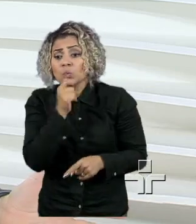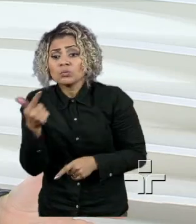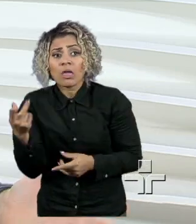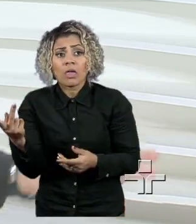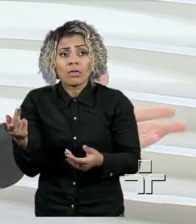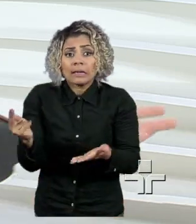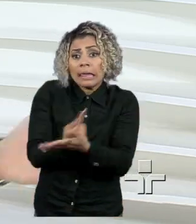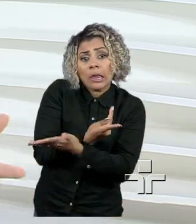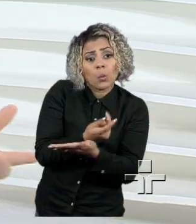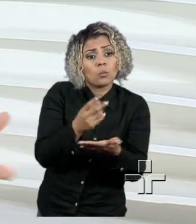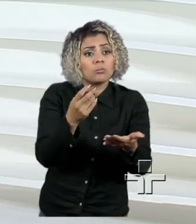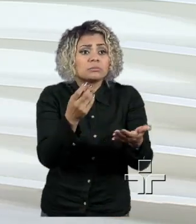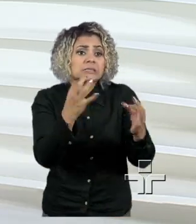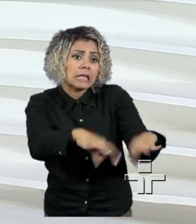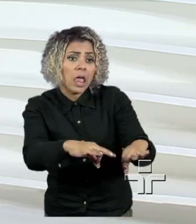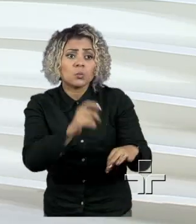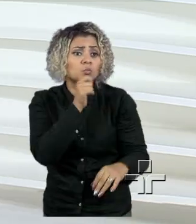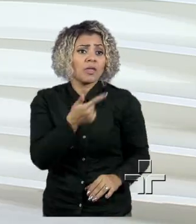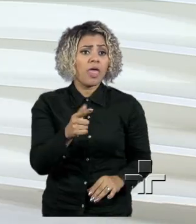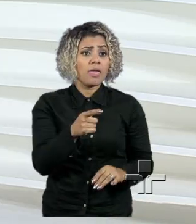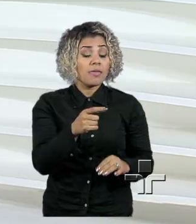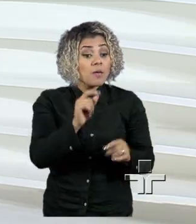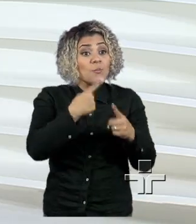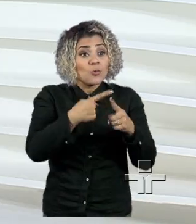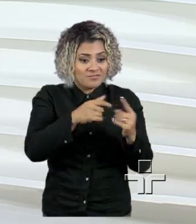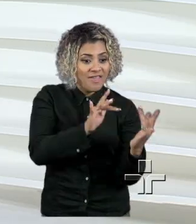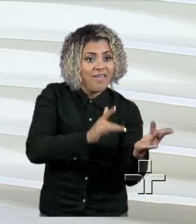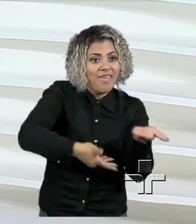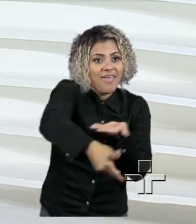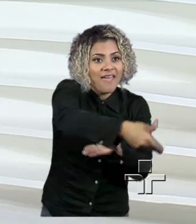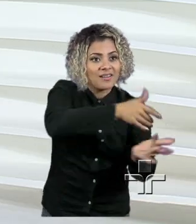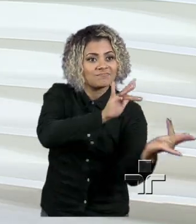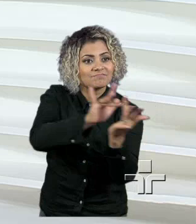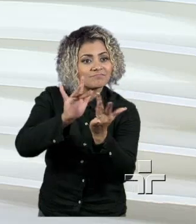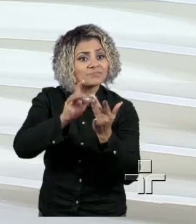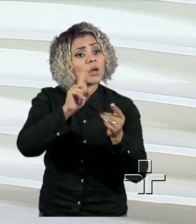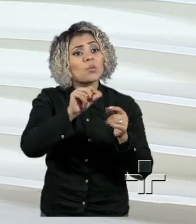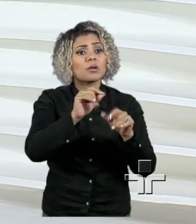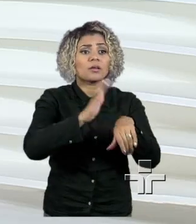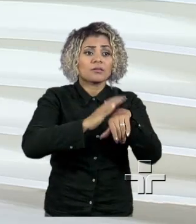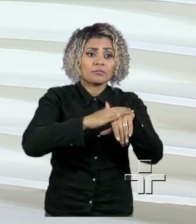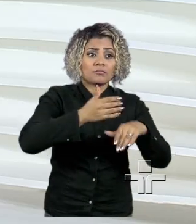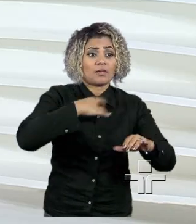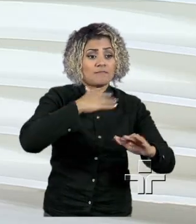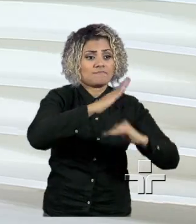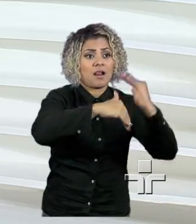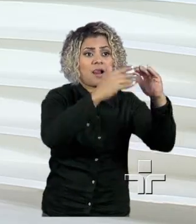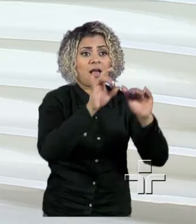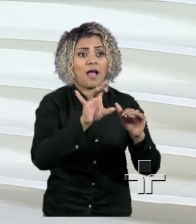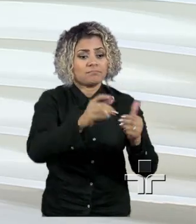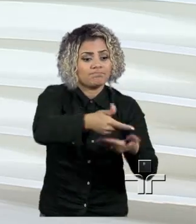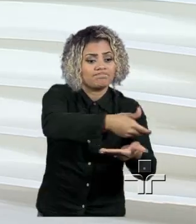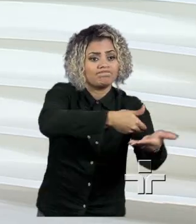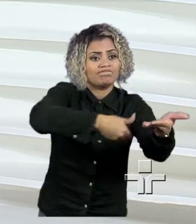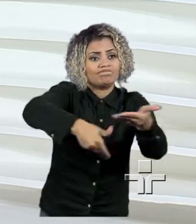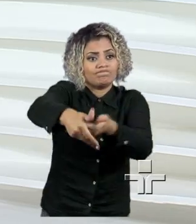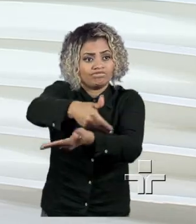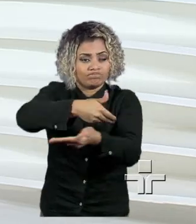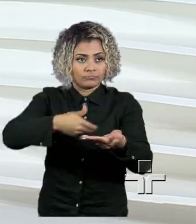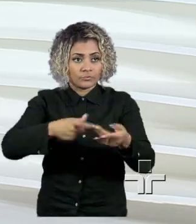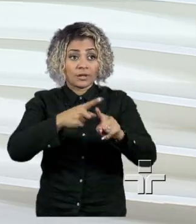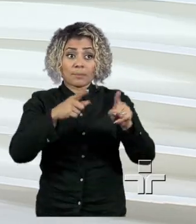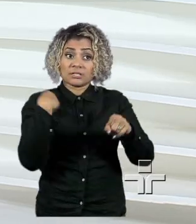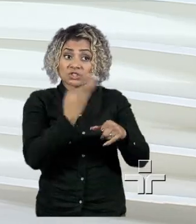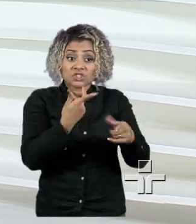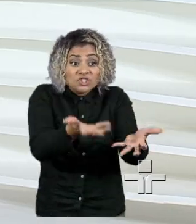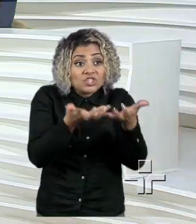né? Tanto as relações elas vão se construindo muito por aderência aos valores, né? Então, o que a gente procura é ver se a